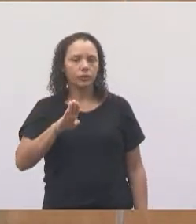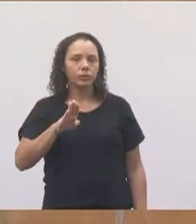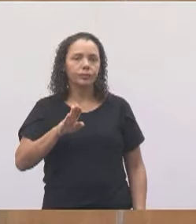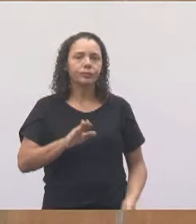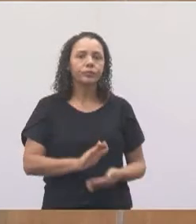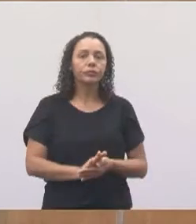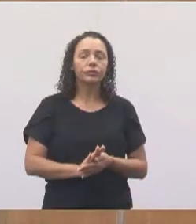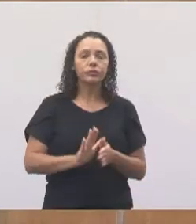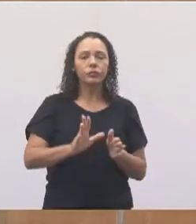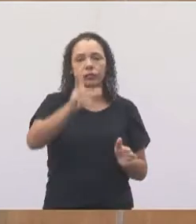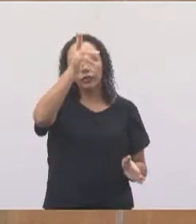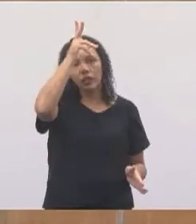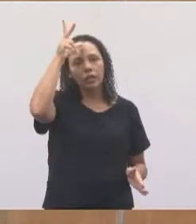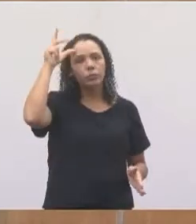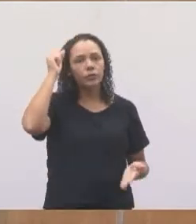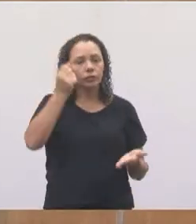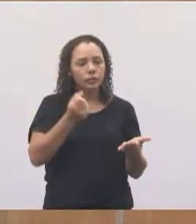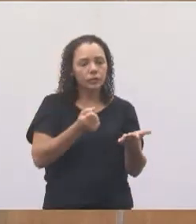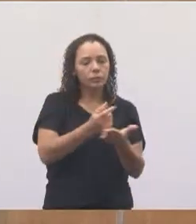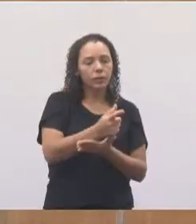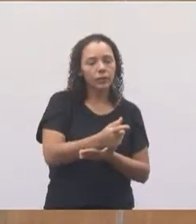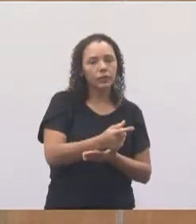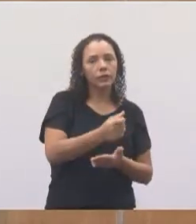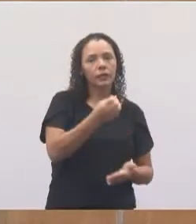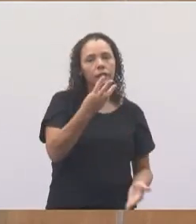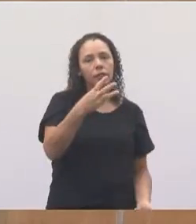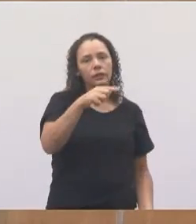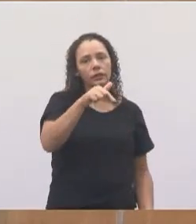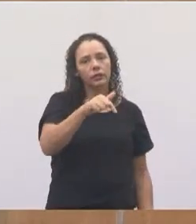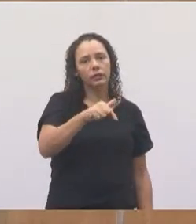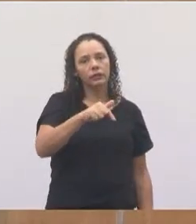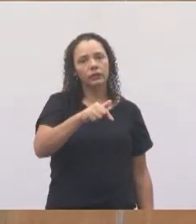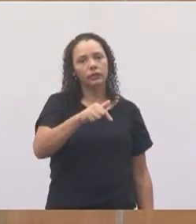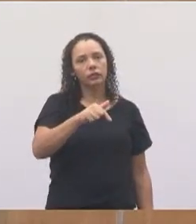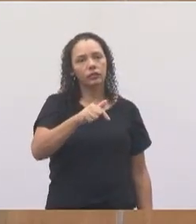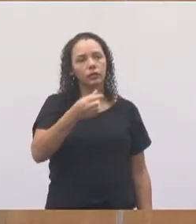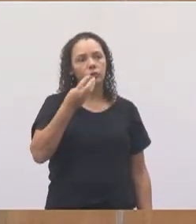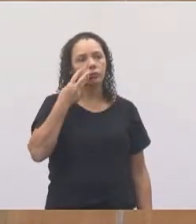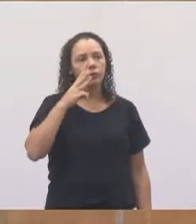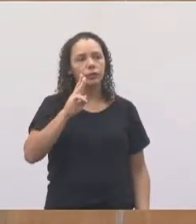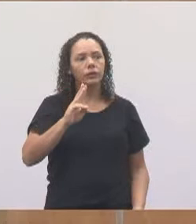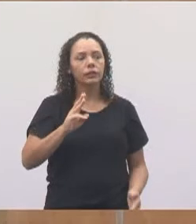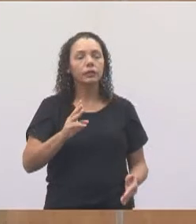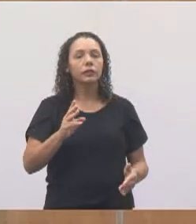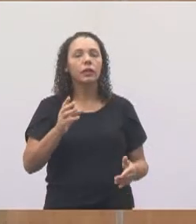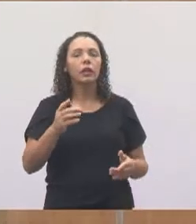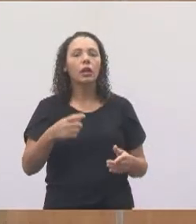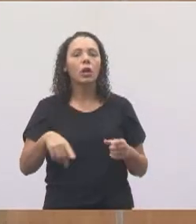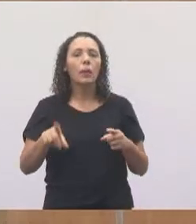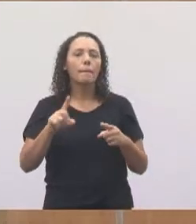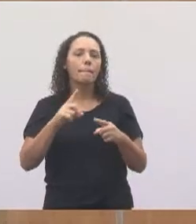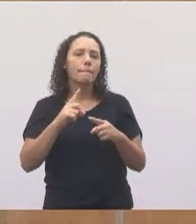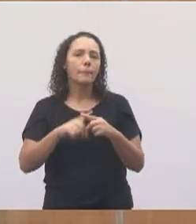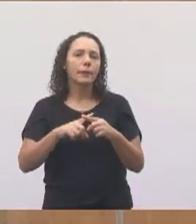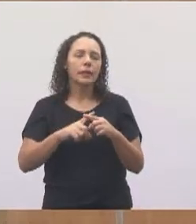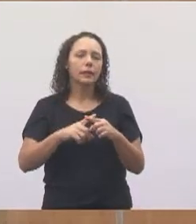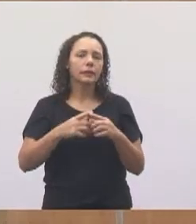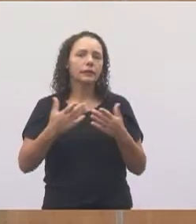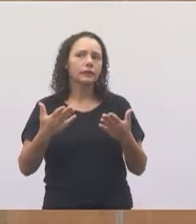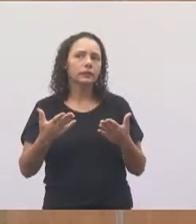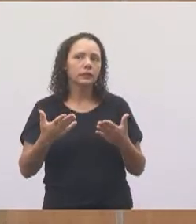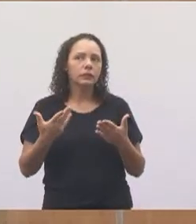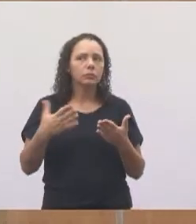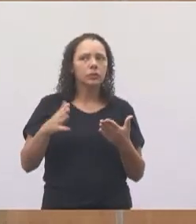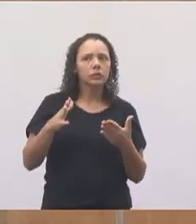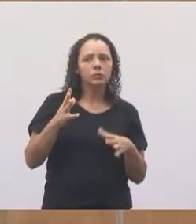o patronal de 37 milhões, mais os 67 de suplementar. Isso dá um total de um pouco